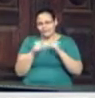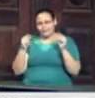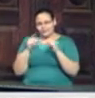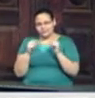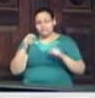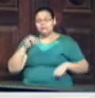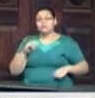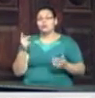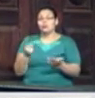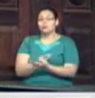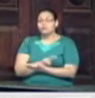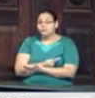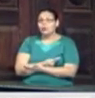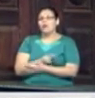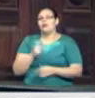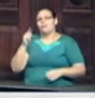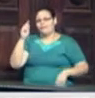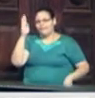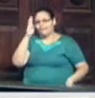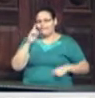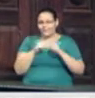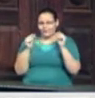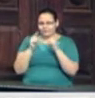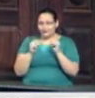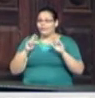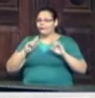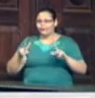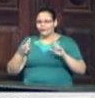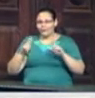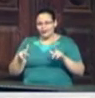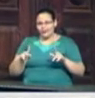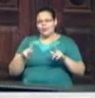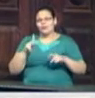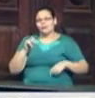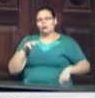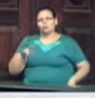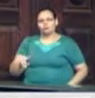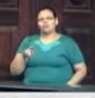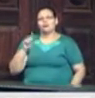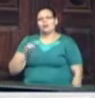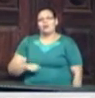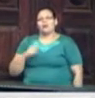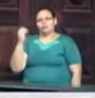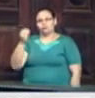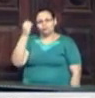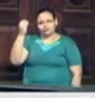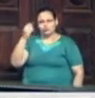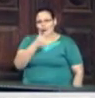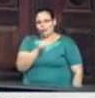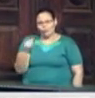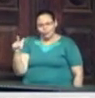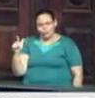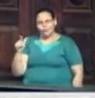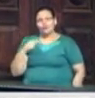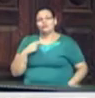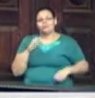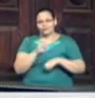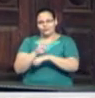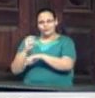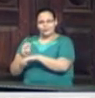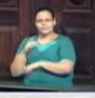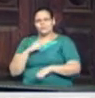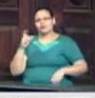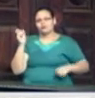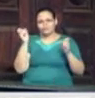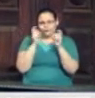que passa no Rio de Janeiro, é diferente do Piauí, é diferente do Rio Grande do Sul, é diferente de outros estados que estão em dificuldade,